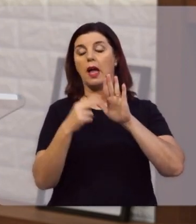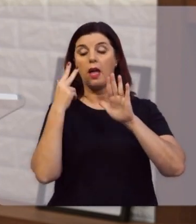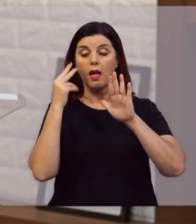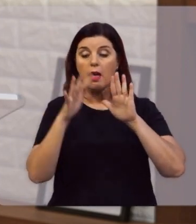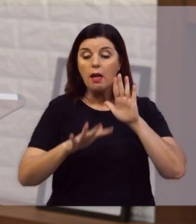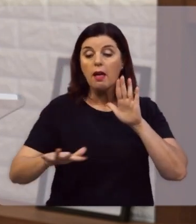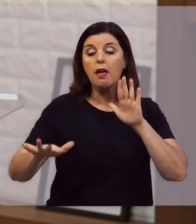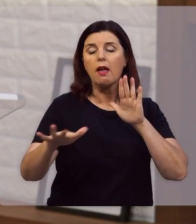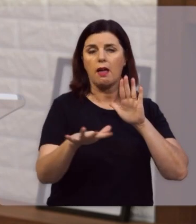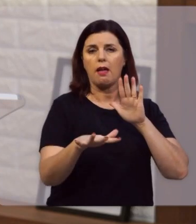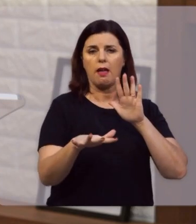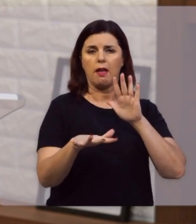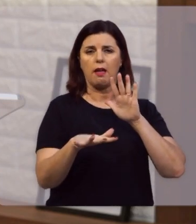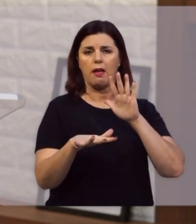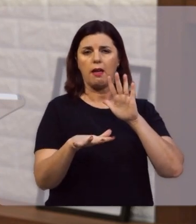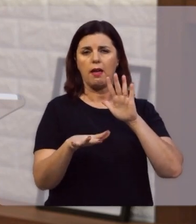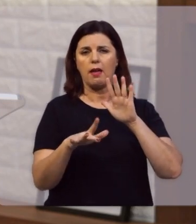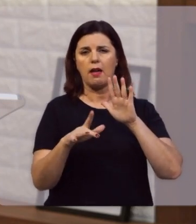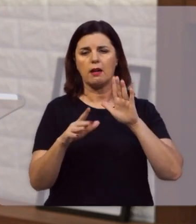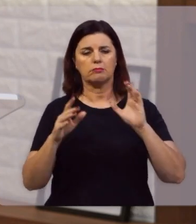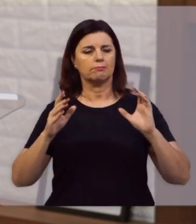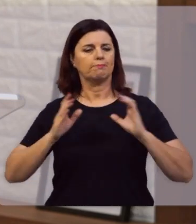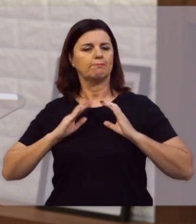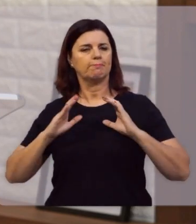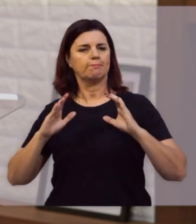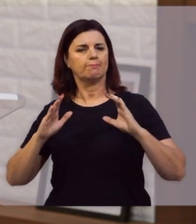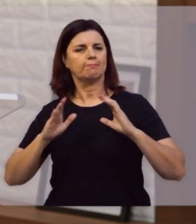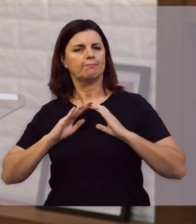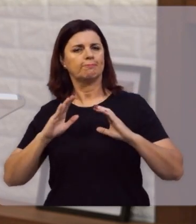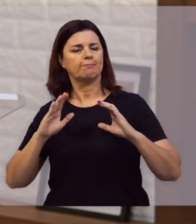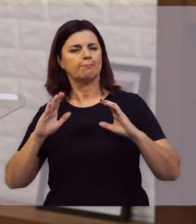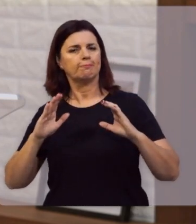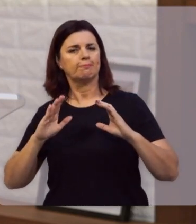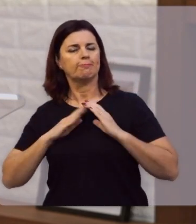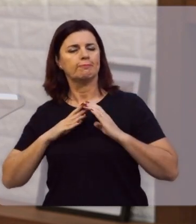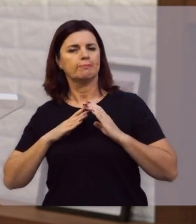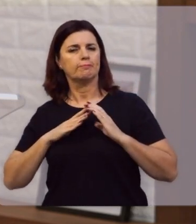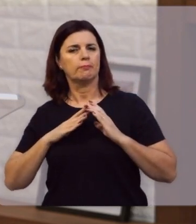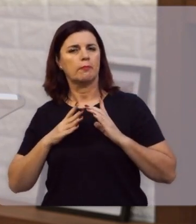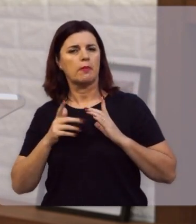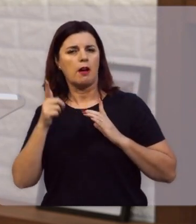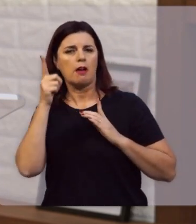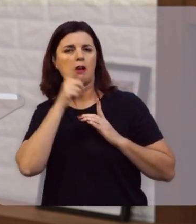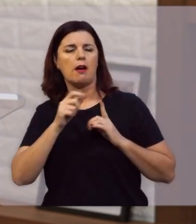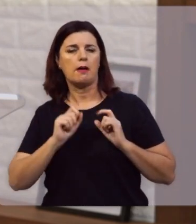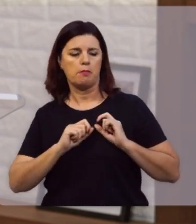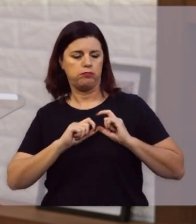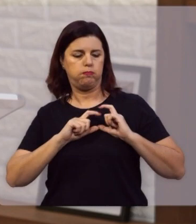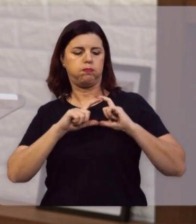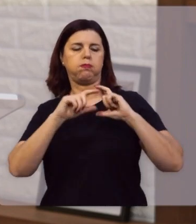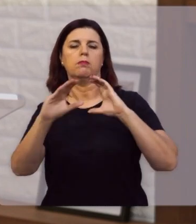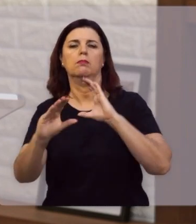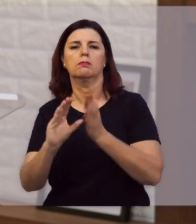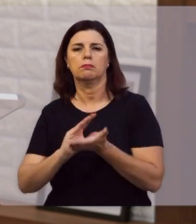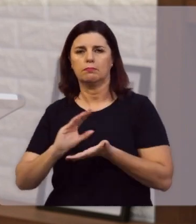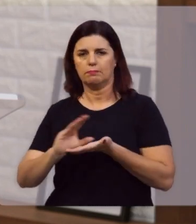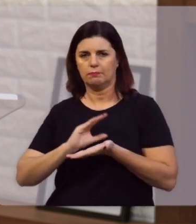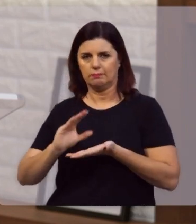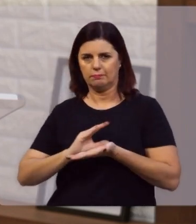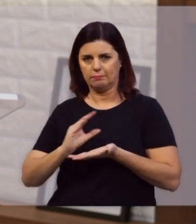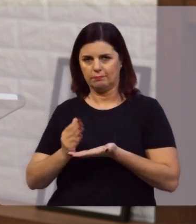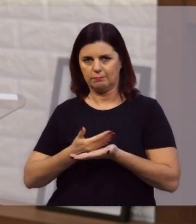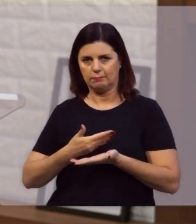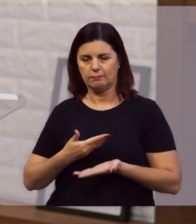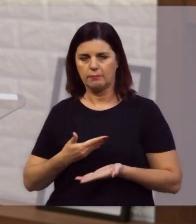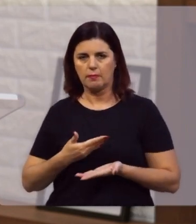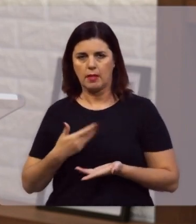eles se abasteçam Nós escolhemos os representantes para